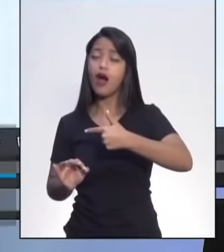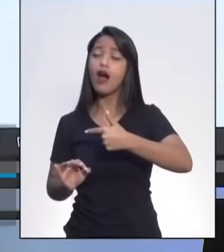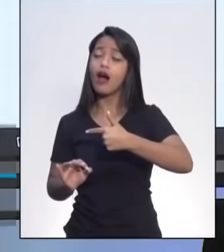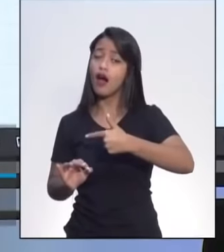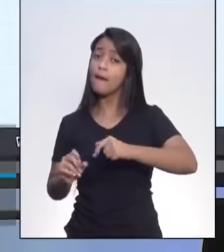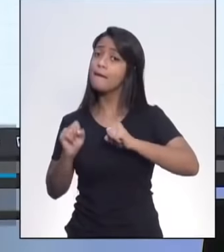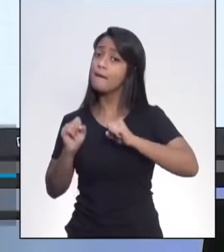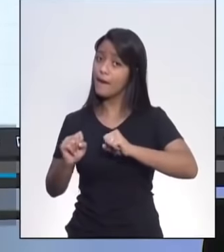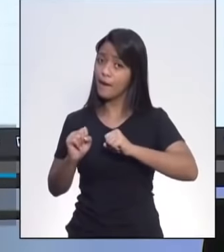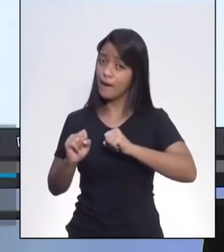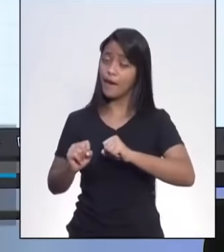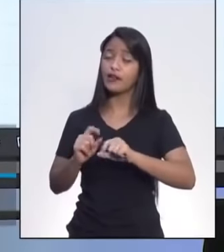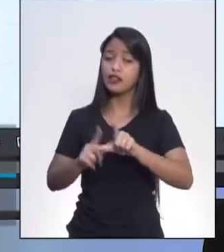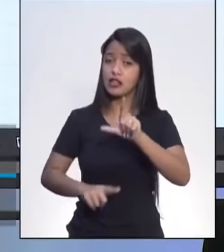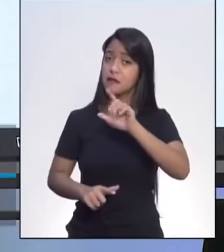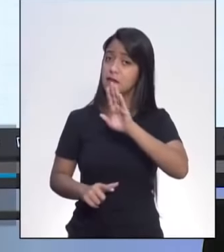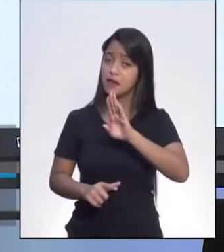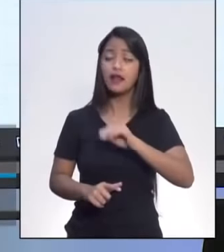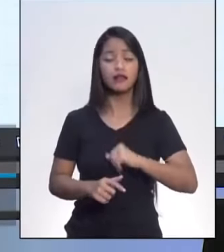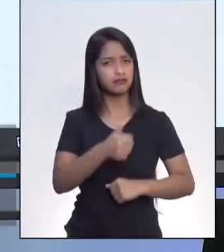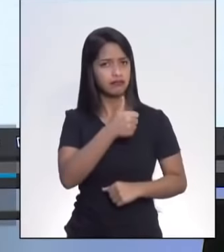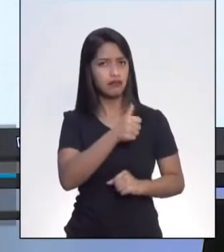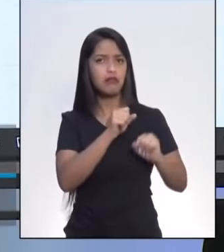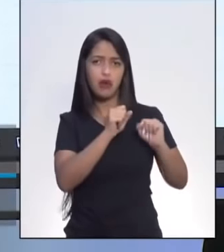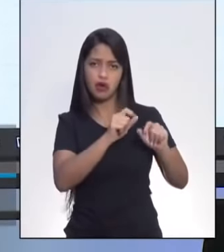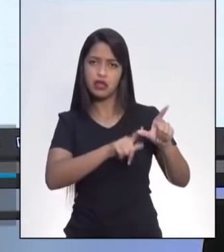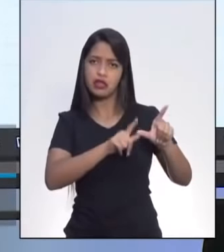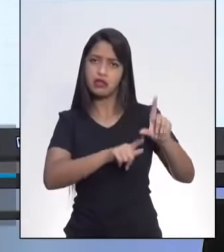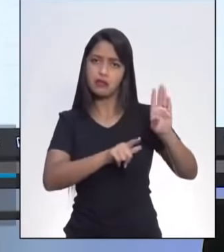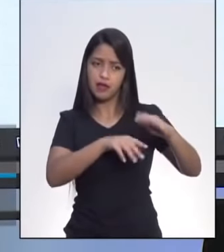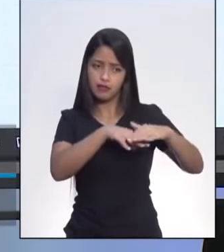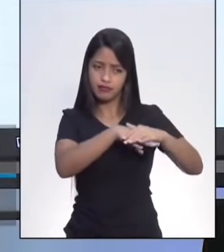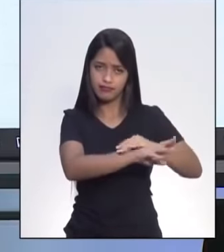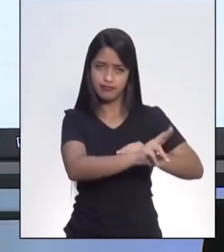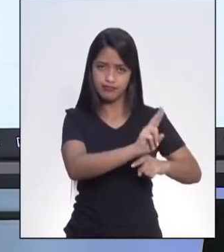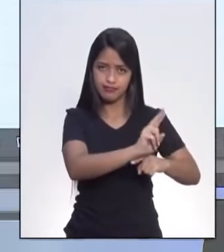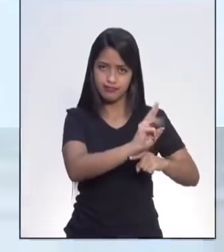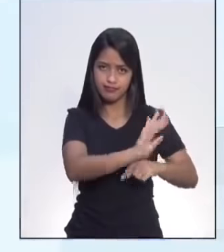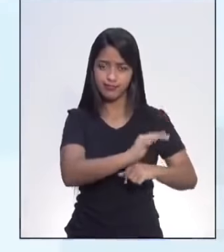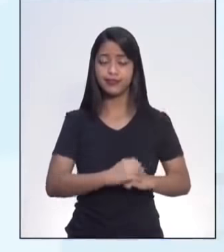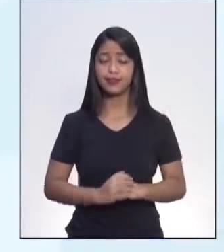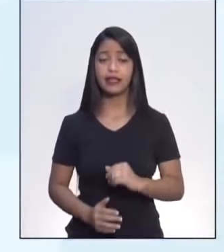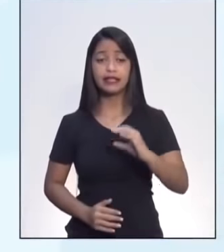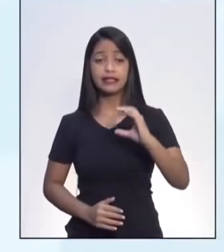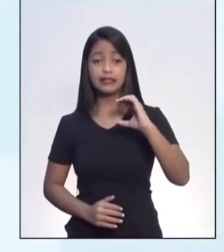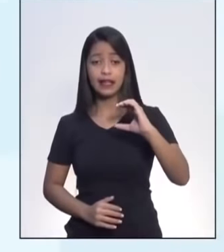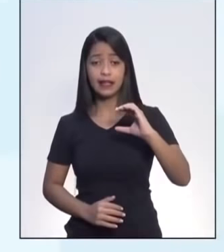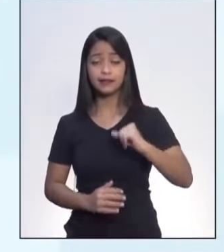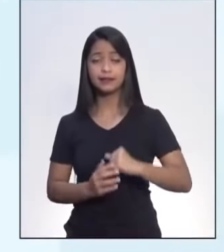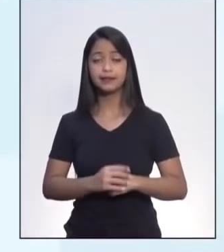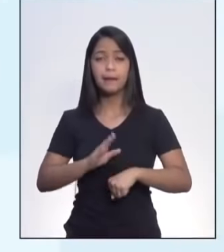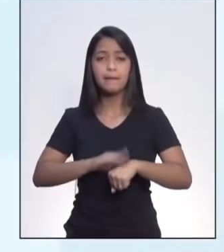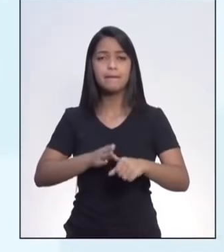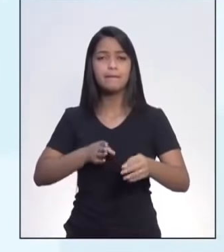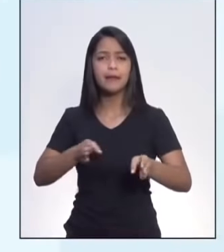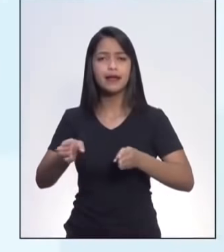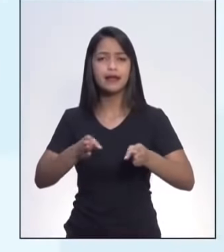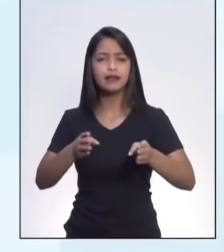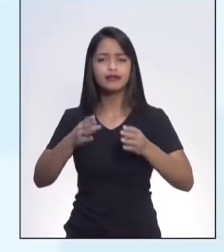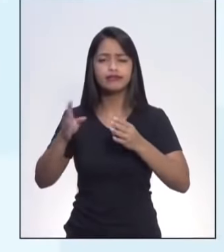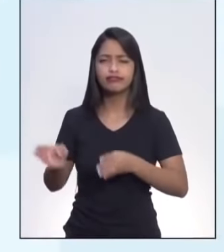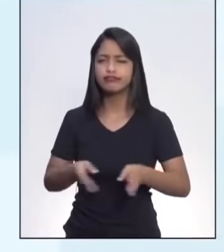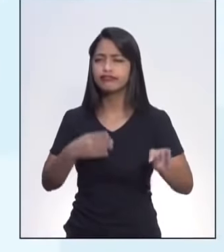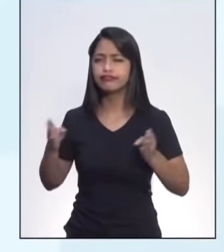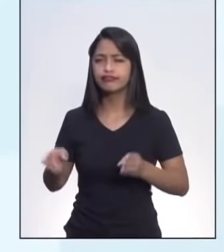essa alternativa aí, ela cabe, tá? Então, vamos deixar ela guardadinha. Na letra C, foi o período de menor produção no semestre, não